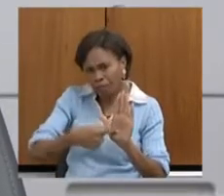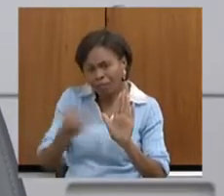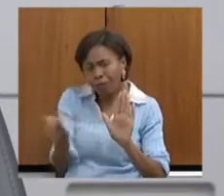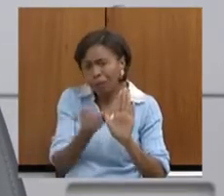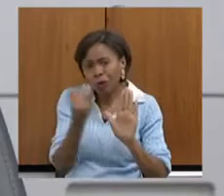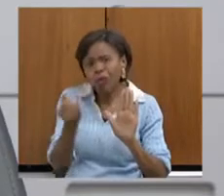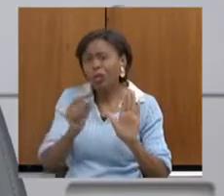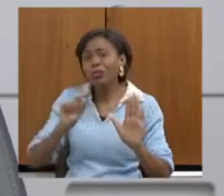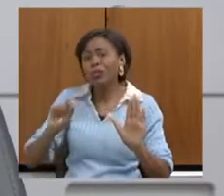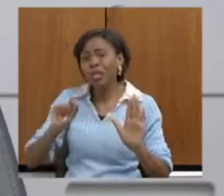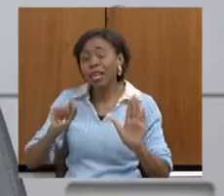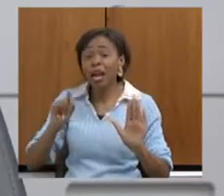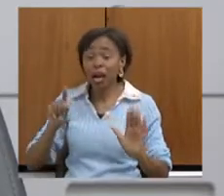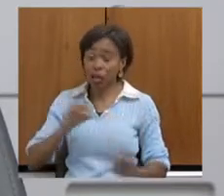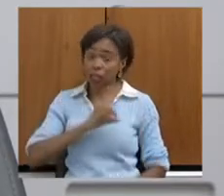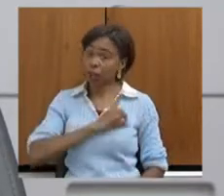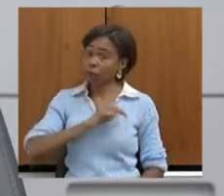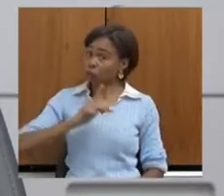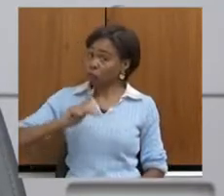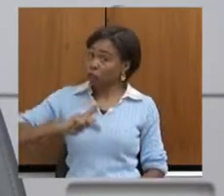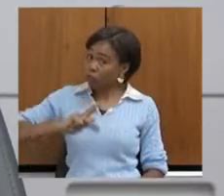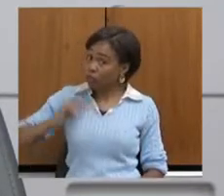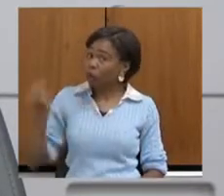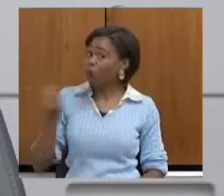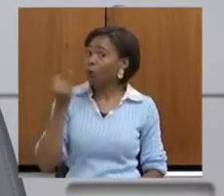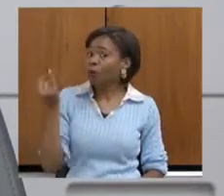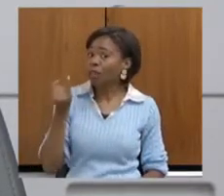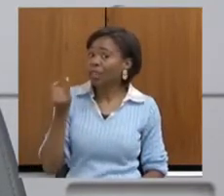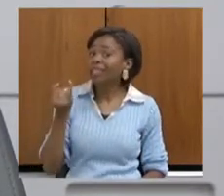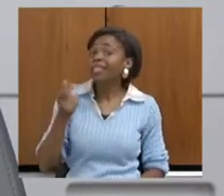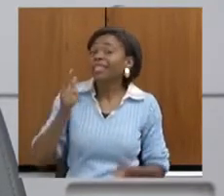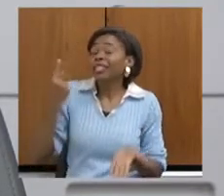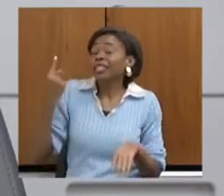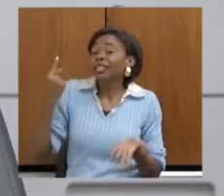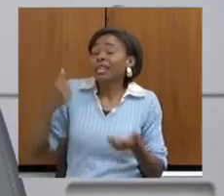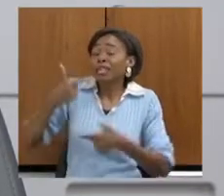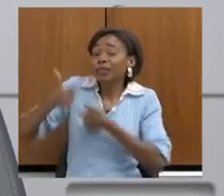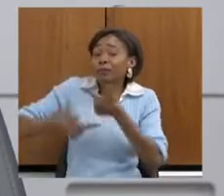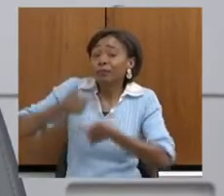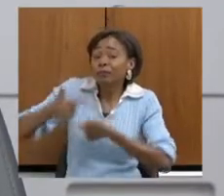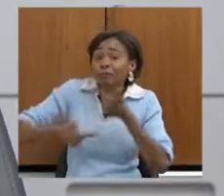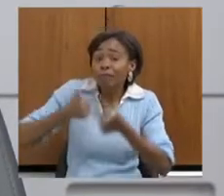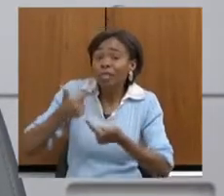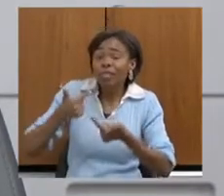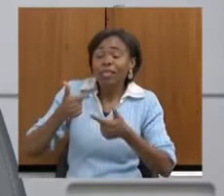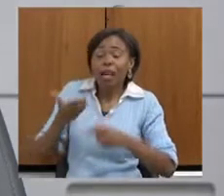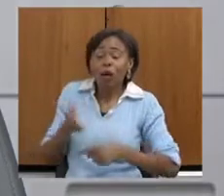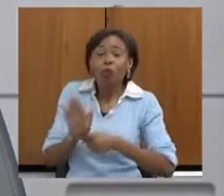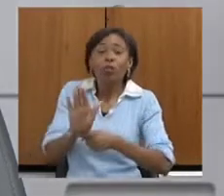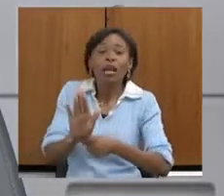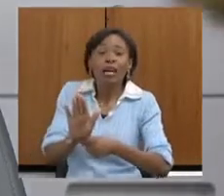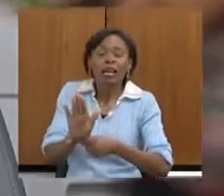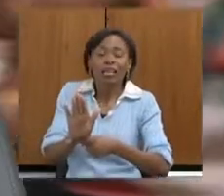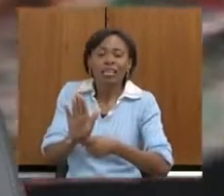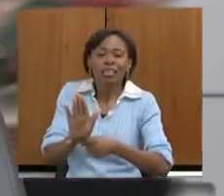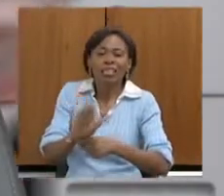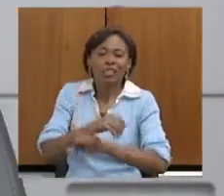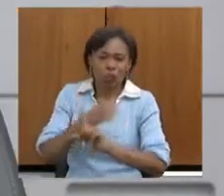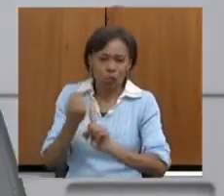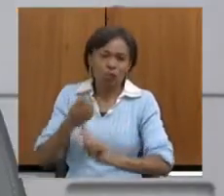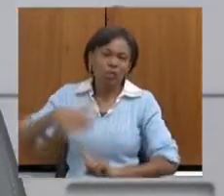as defensorias consistente na difícil tarefa de emancipação social na proteção e na tutela de direitos